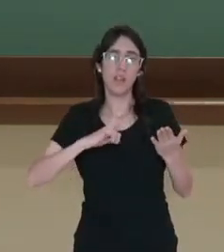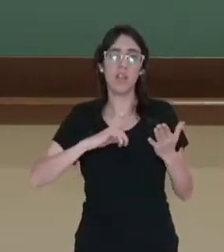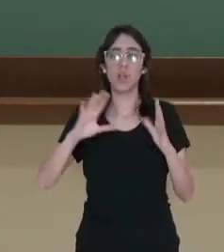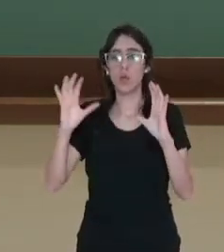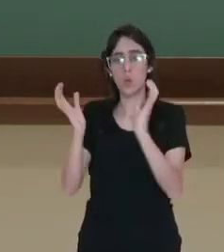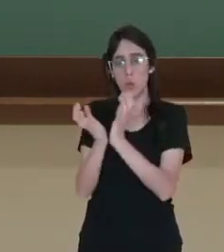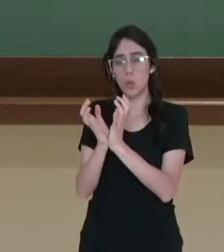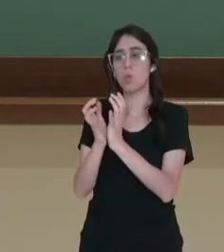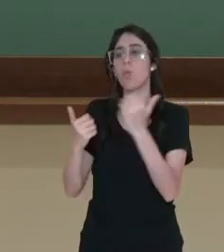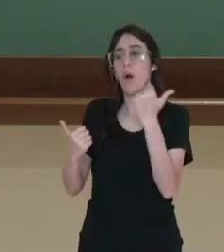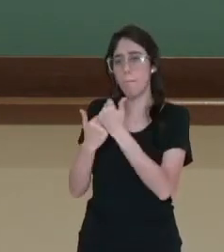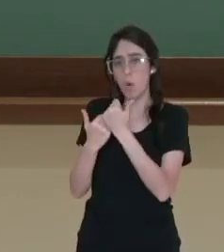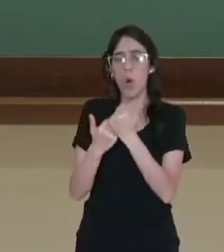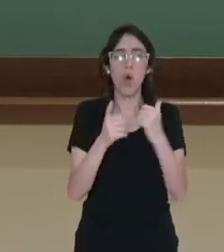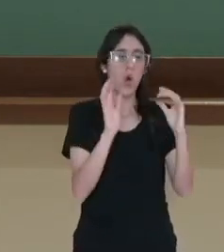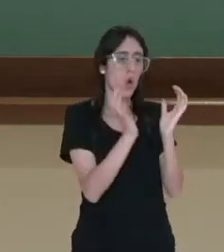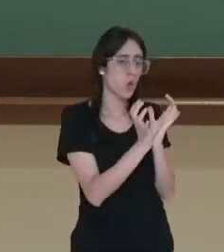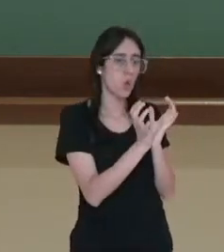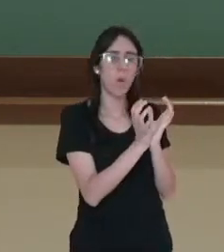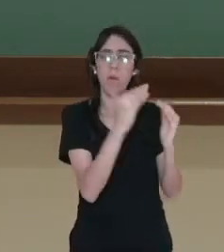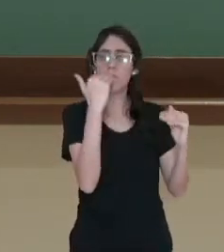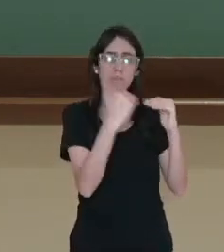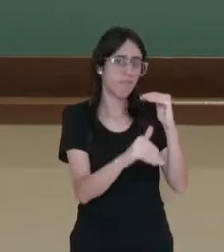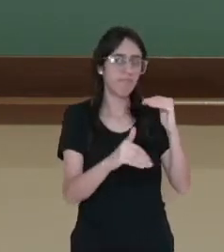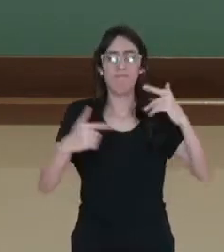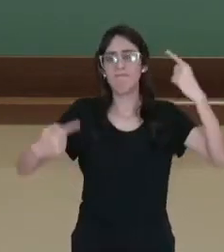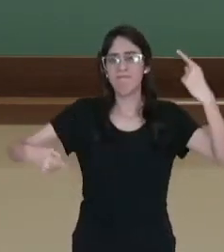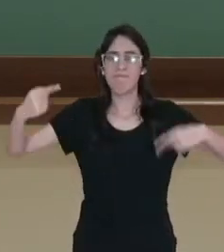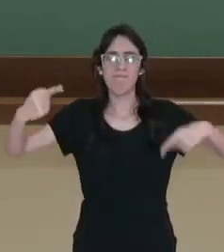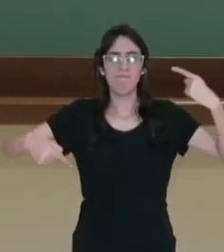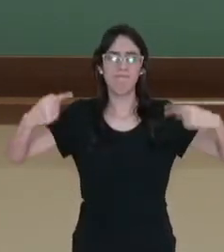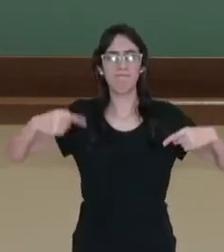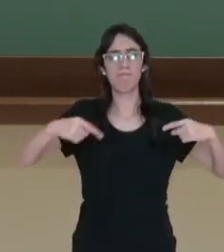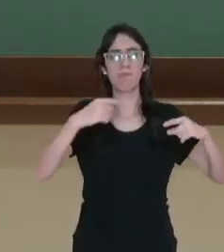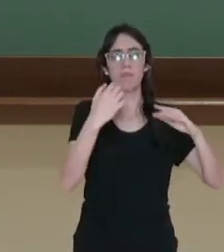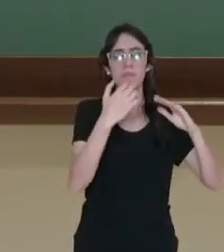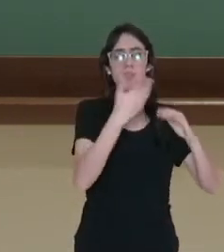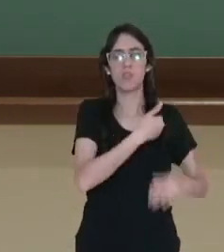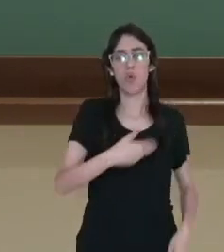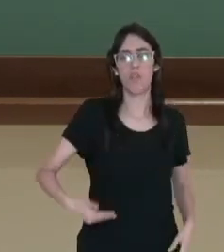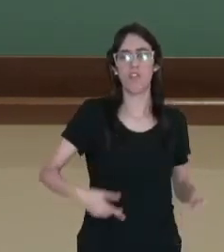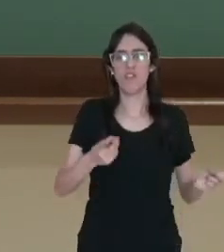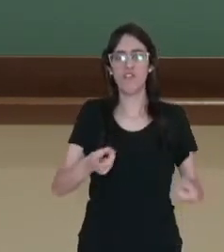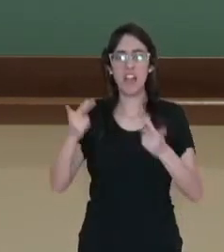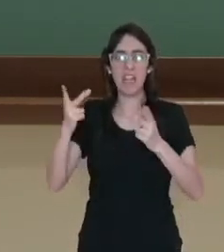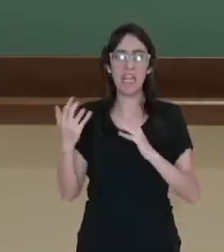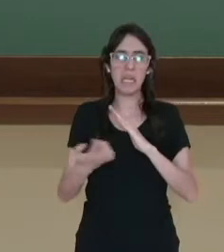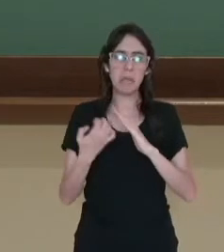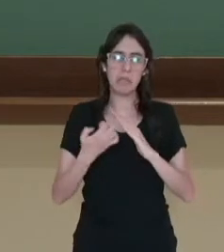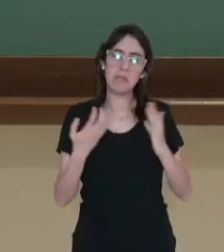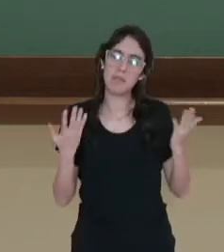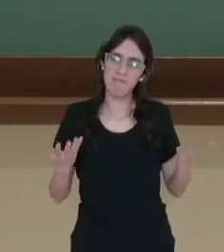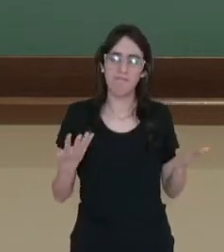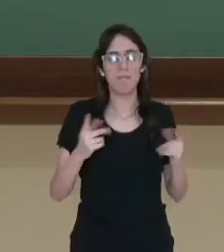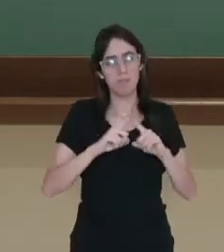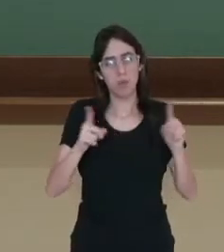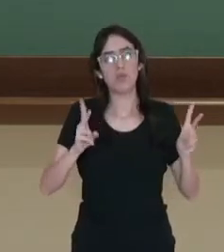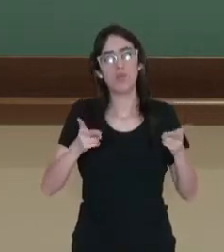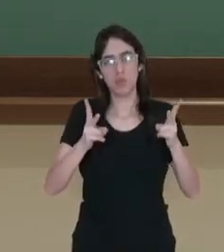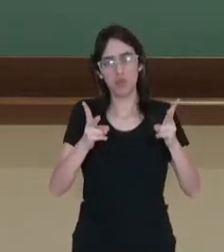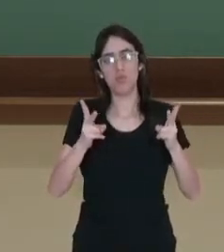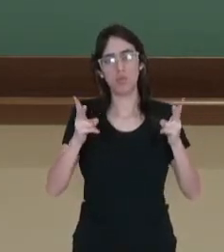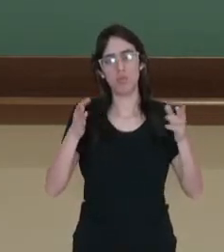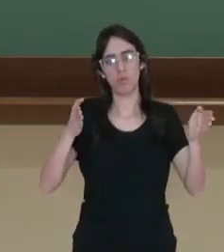grupos contrários, debatendo as privatizações do Brasil, mas elas prosseguiram no governo de Fernando Henrique